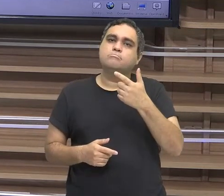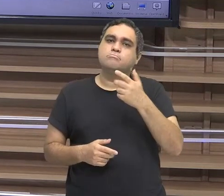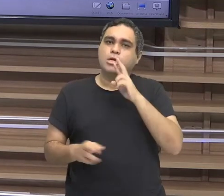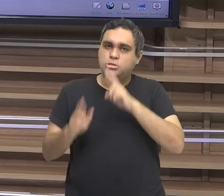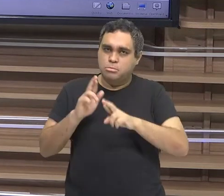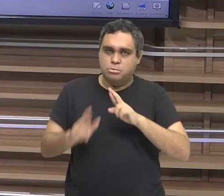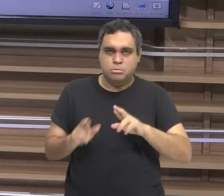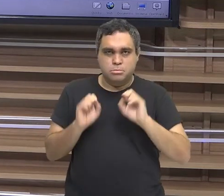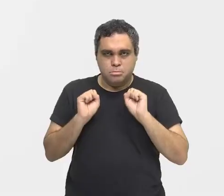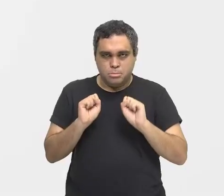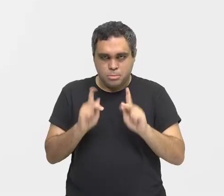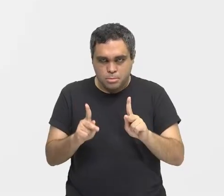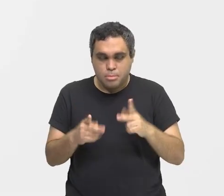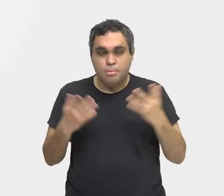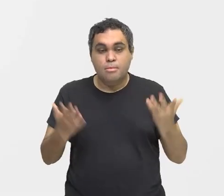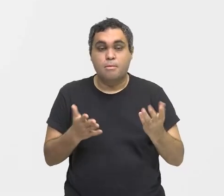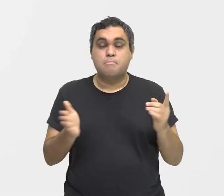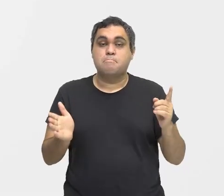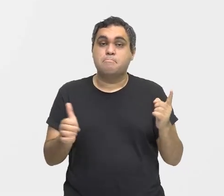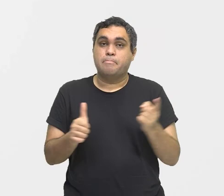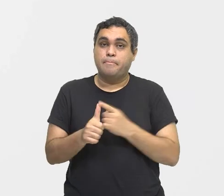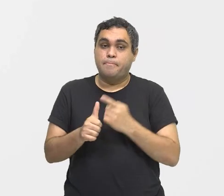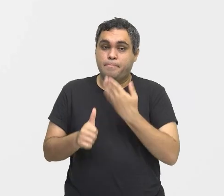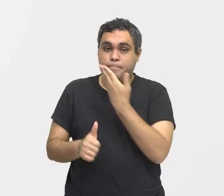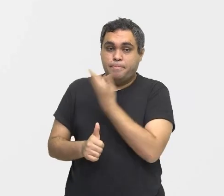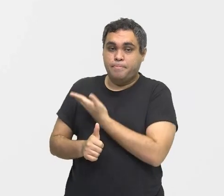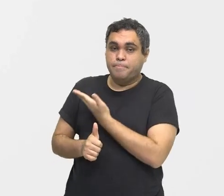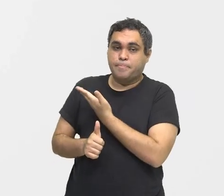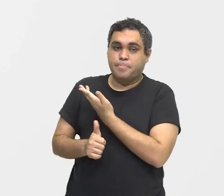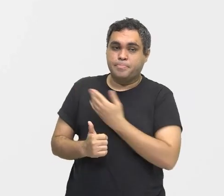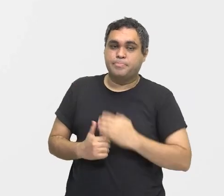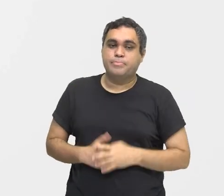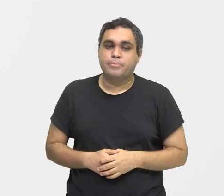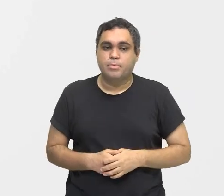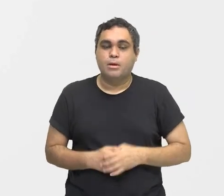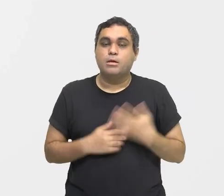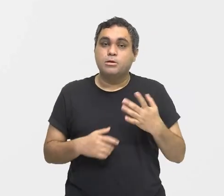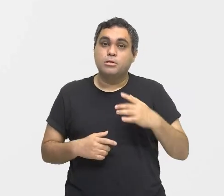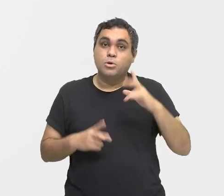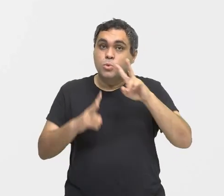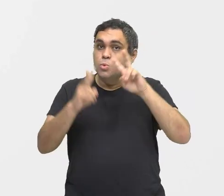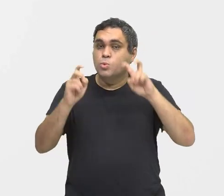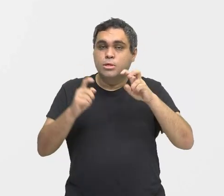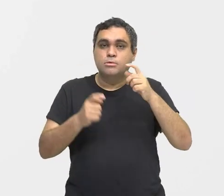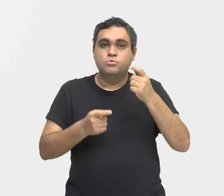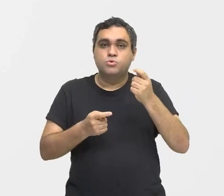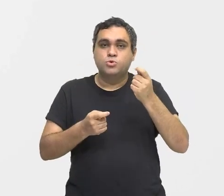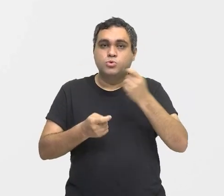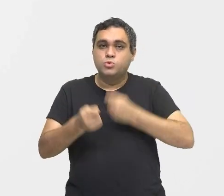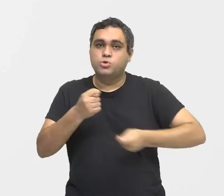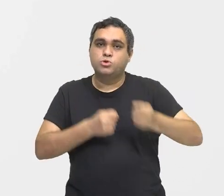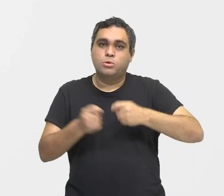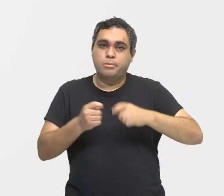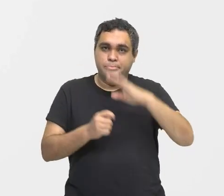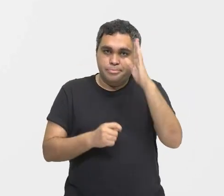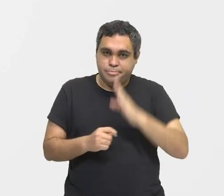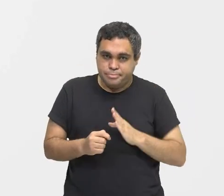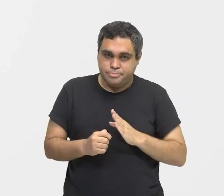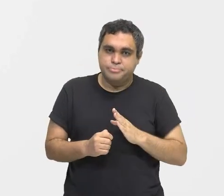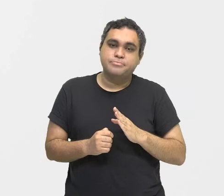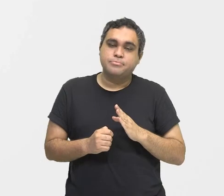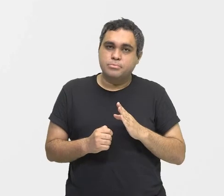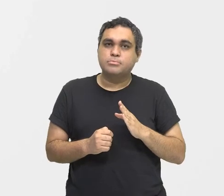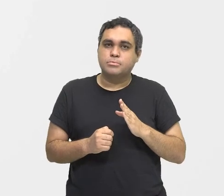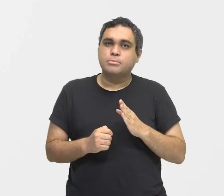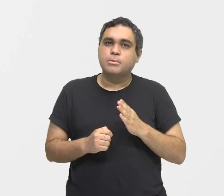olha só, gente, na nossa primeira questão, nós temos sobre a economia brasileira, né, que após a maior integração do